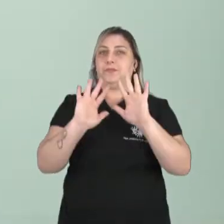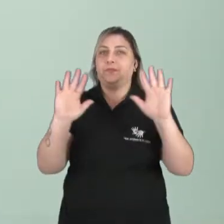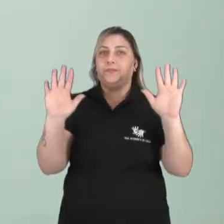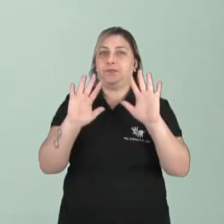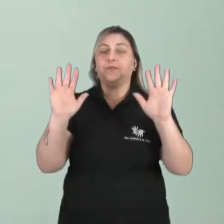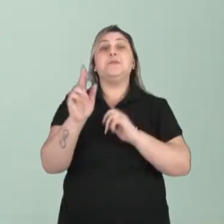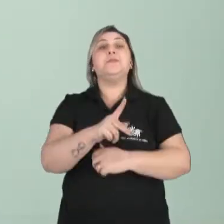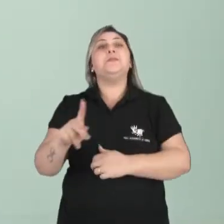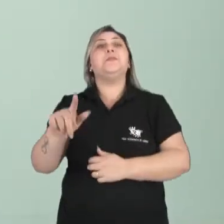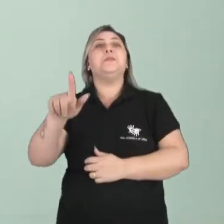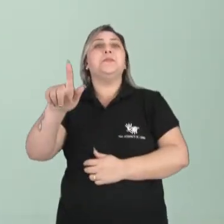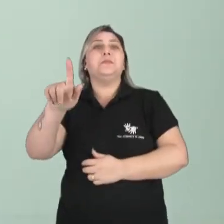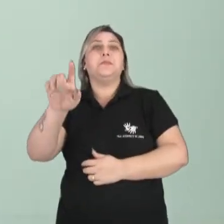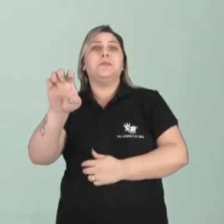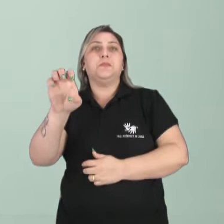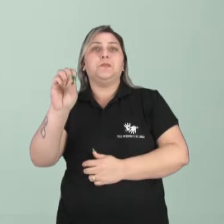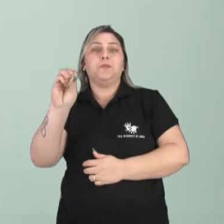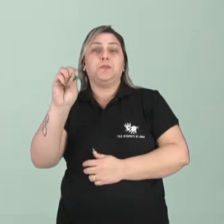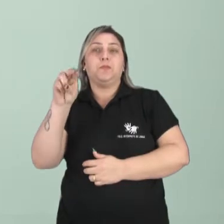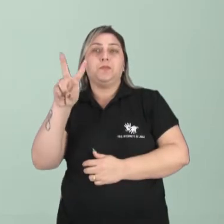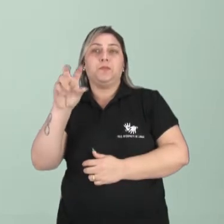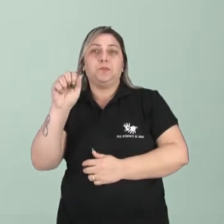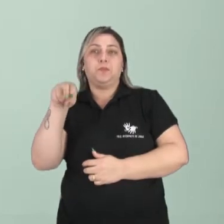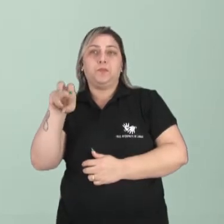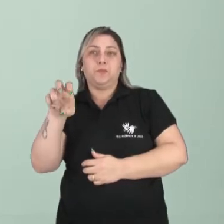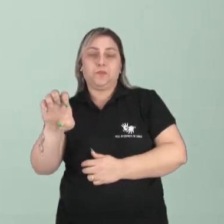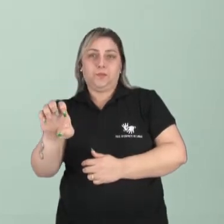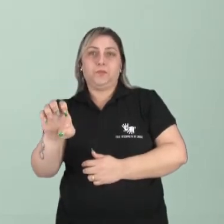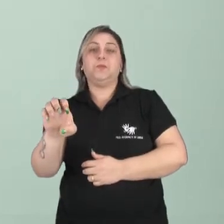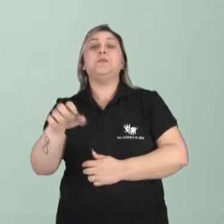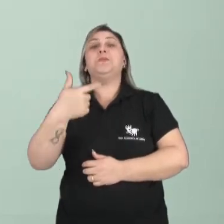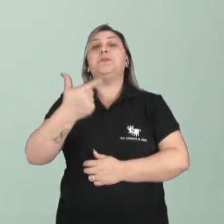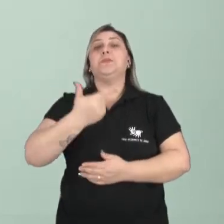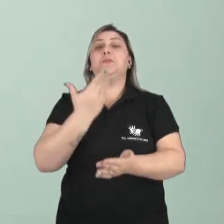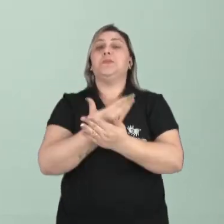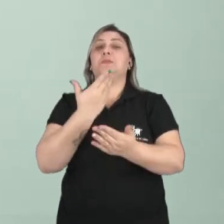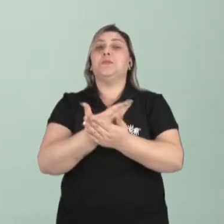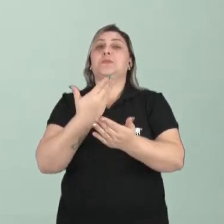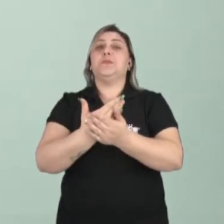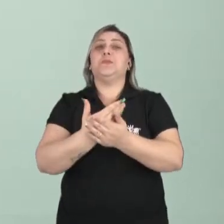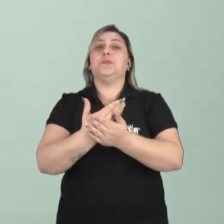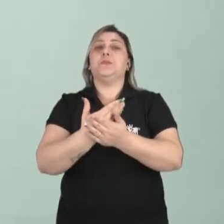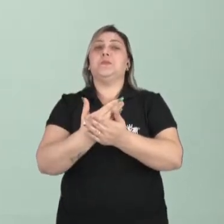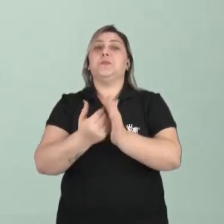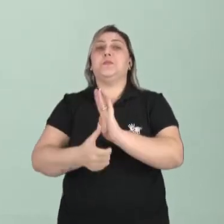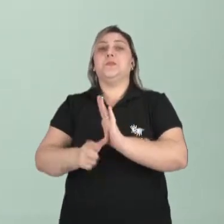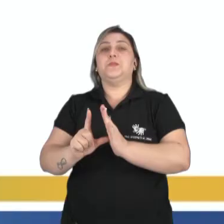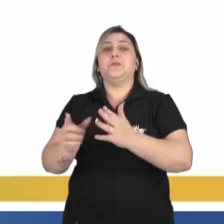Olá, eu sou o professor Giovanni Lima. Vamos para a segunda aula de pré-ENEM sobre lançamentos.